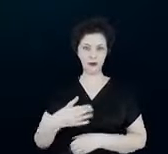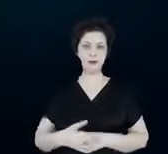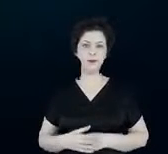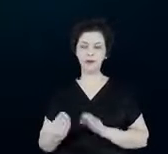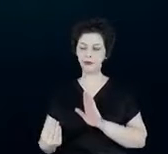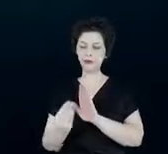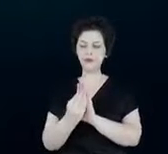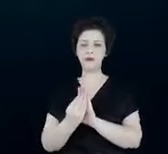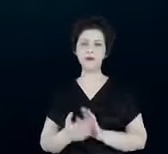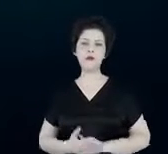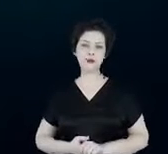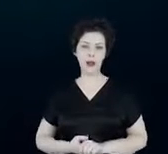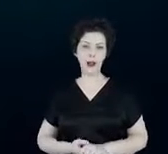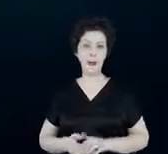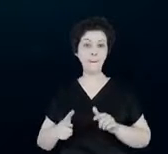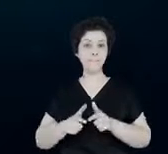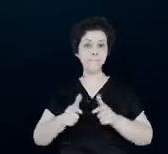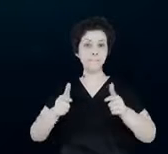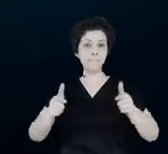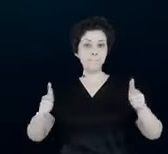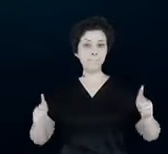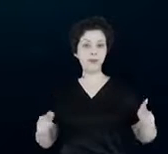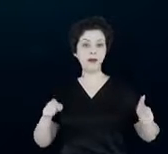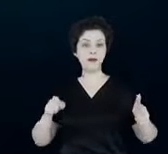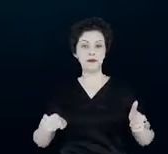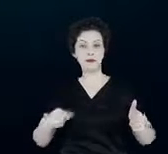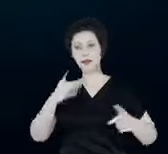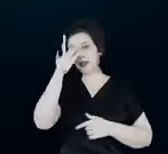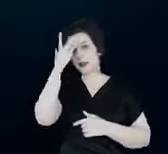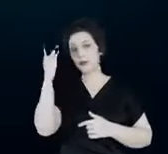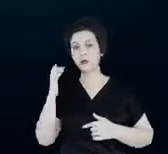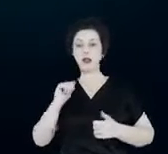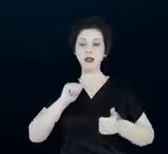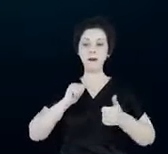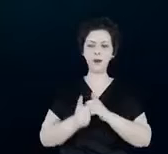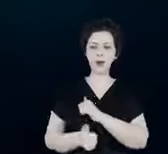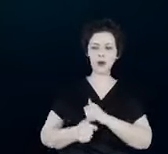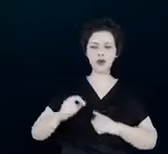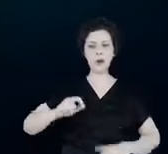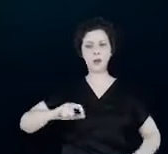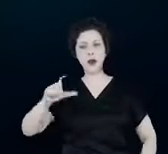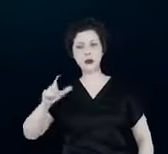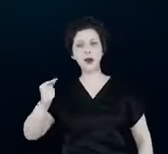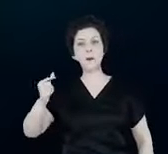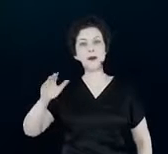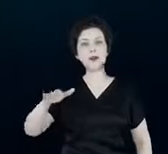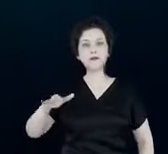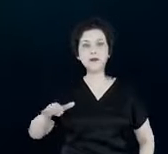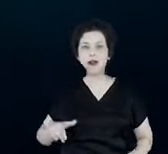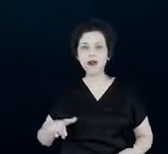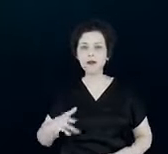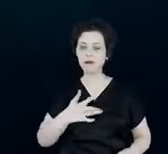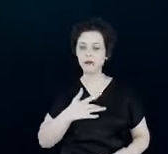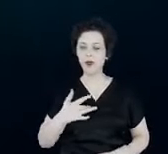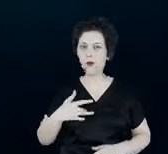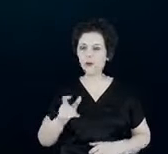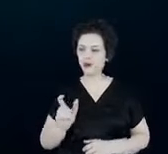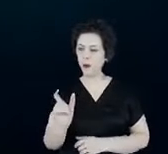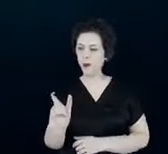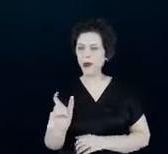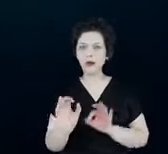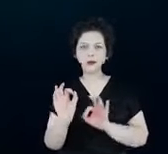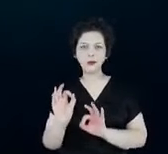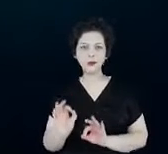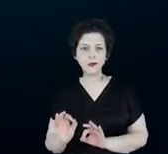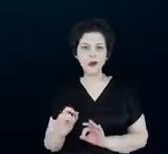coisa que quanto mais as pessoas fazem esporte mais barato ficou pronto saúde mas ela tem acesso